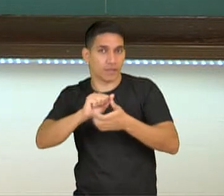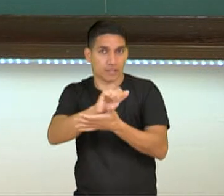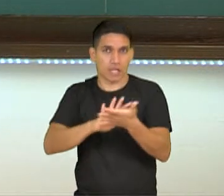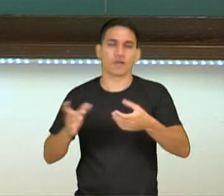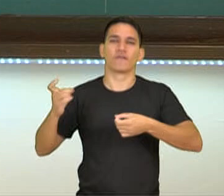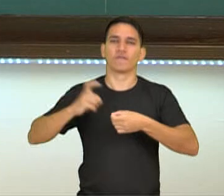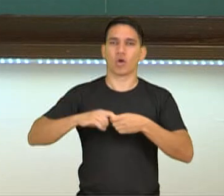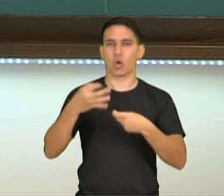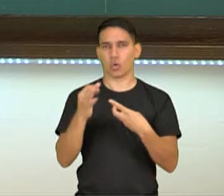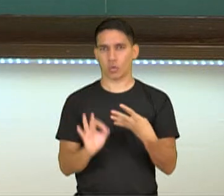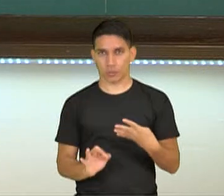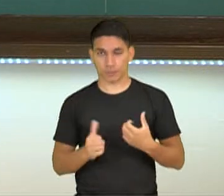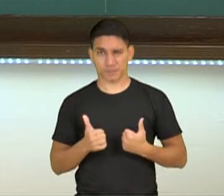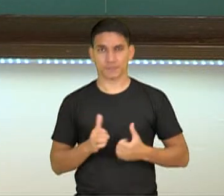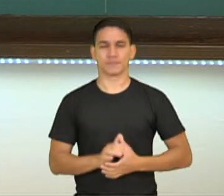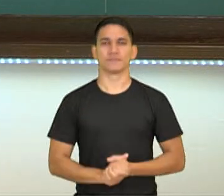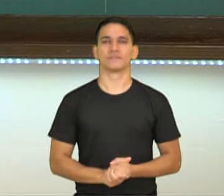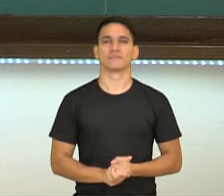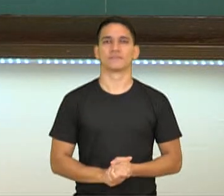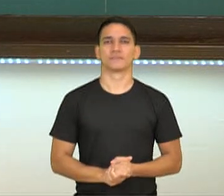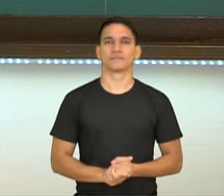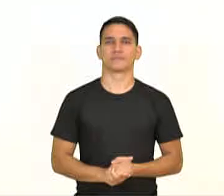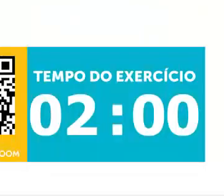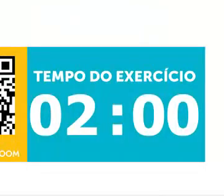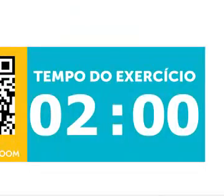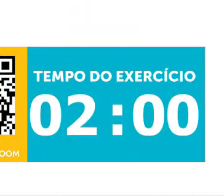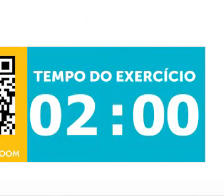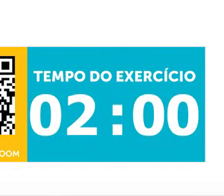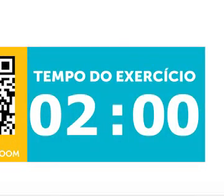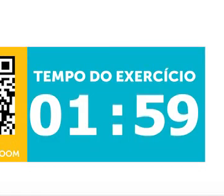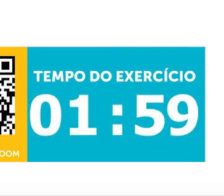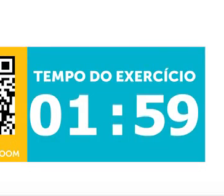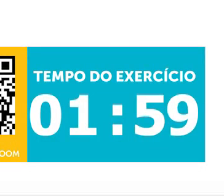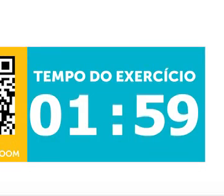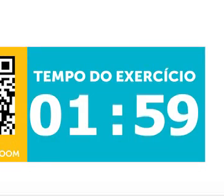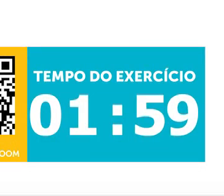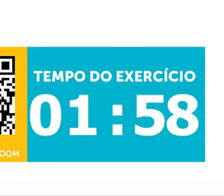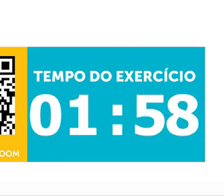Eu já retomo aqui para a gente fazer a correção, tá joia?